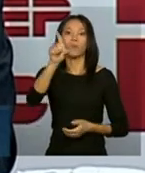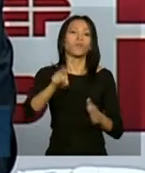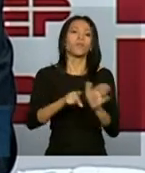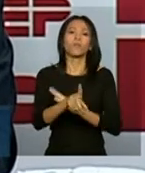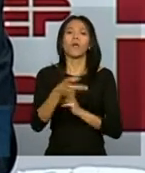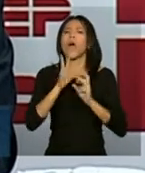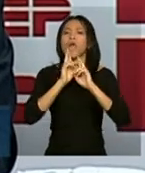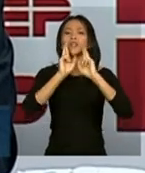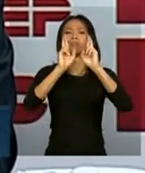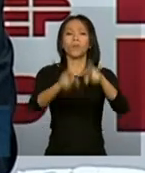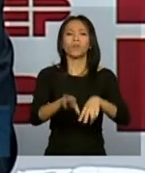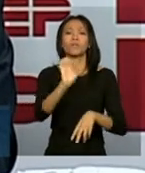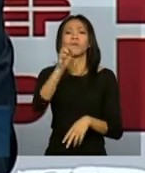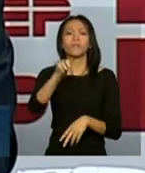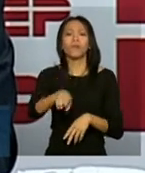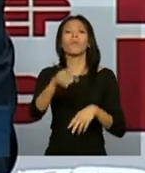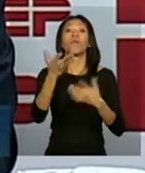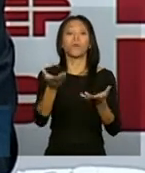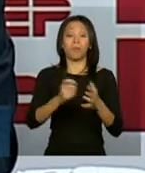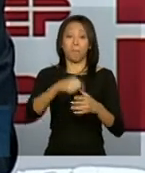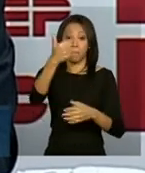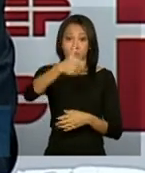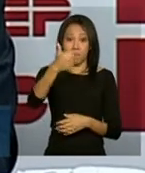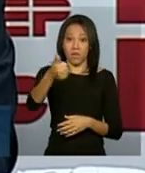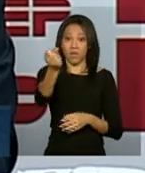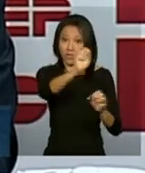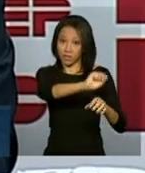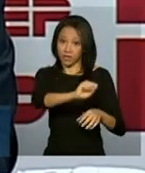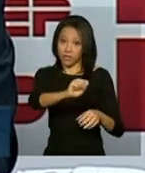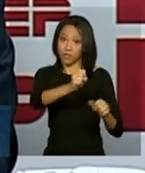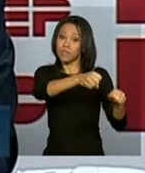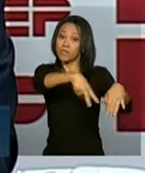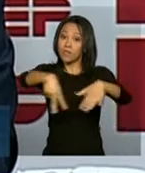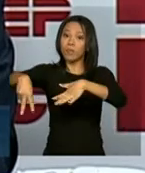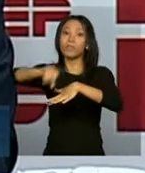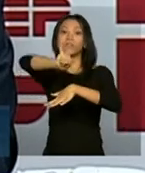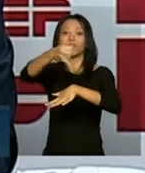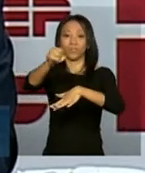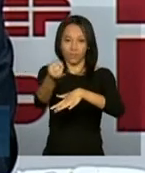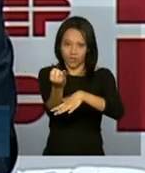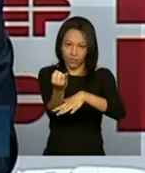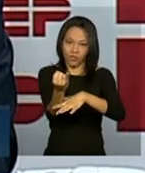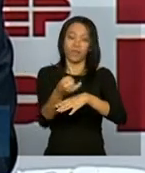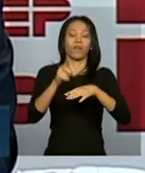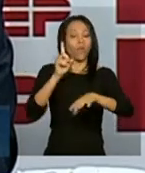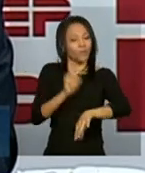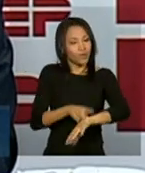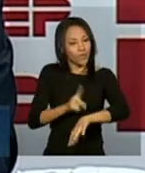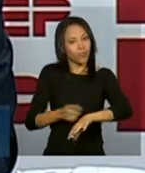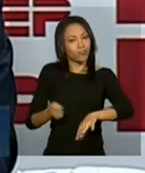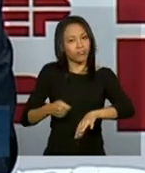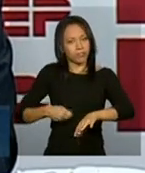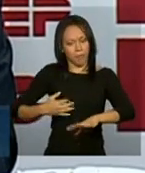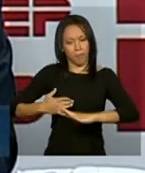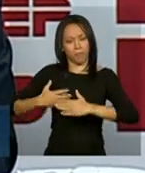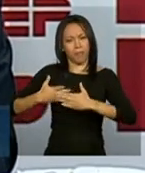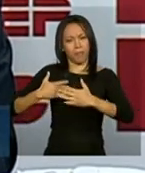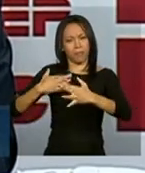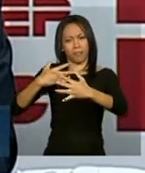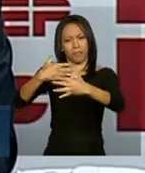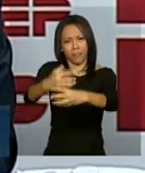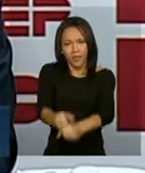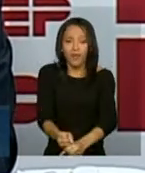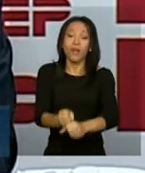eles vão ser divulgados? Serão divulgados na primeira semana de janeiro, que é o tempo necessário para a gente poder fazer todas as